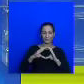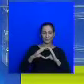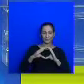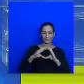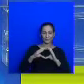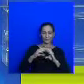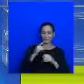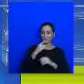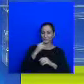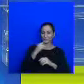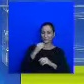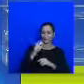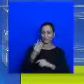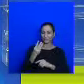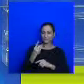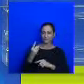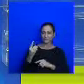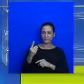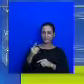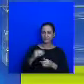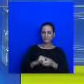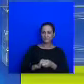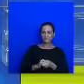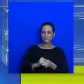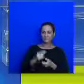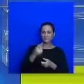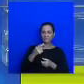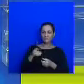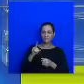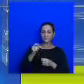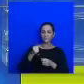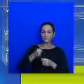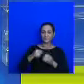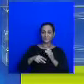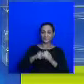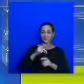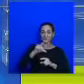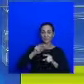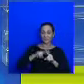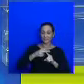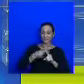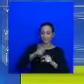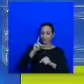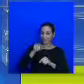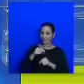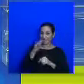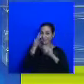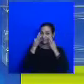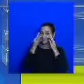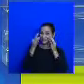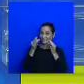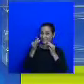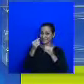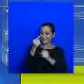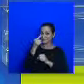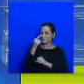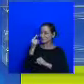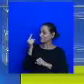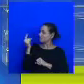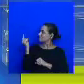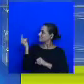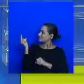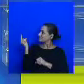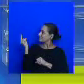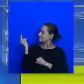31, bola vermelha, a última dezena do segundo sorteio da Dupla Cena, atenção,